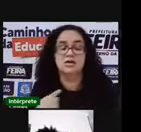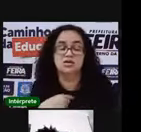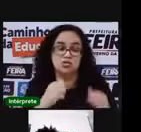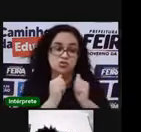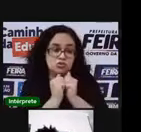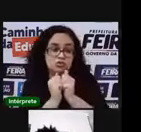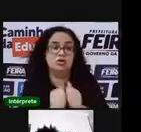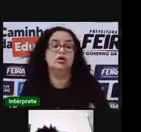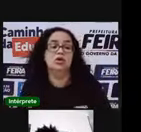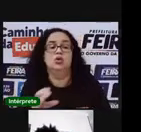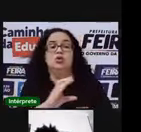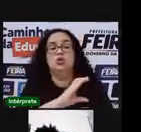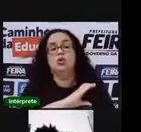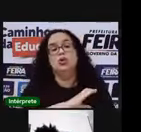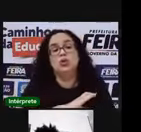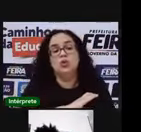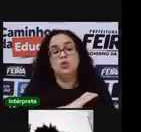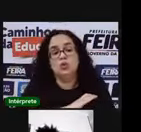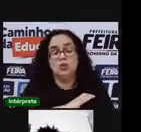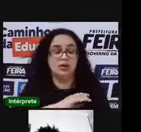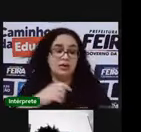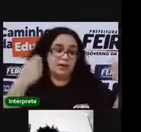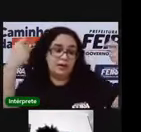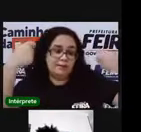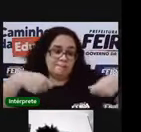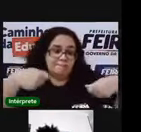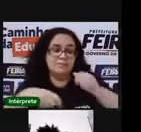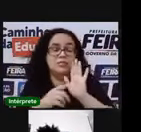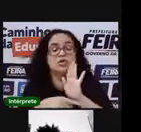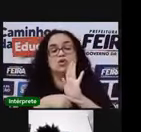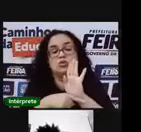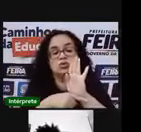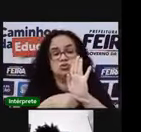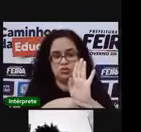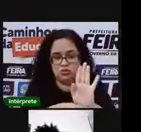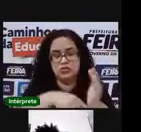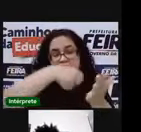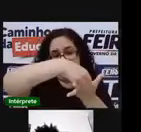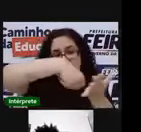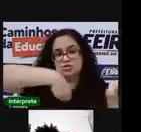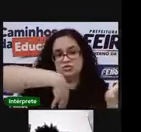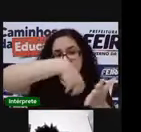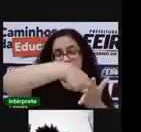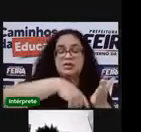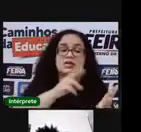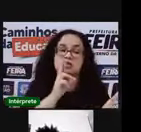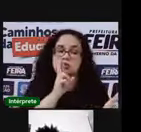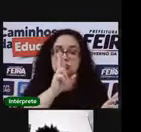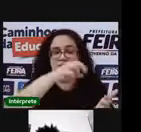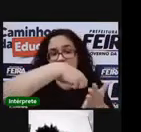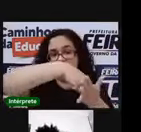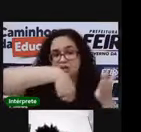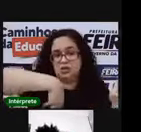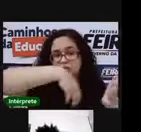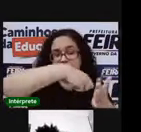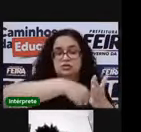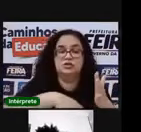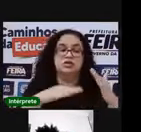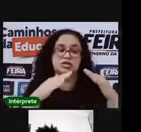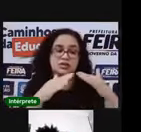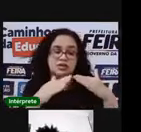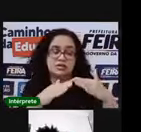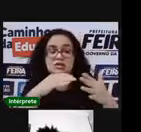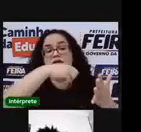É o colega que precisa de mim para ajudar ele numa tarefa de casa, para uma tarefa da escola?